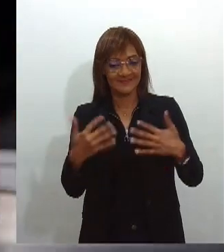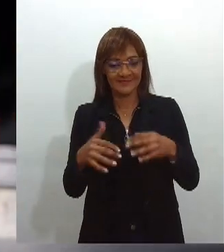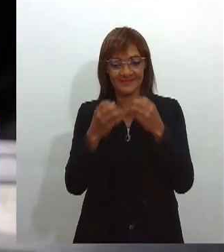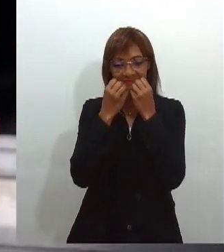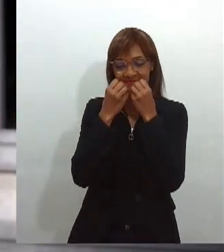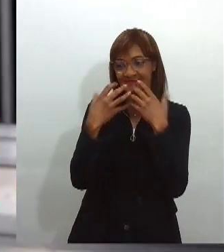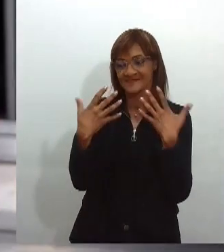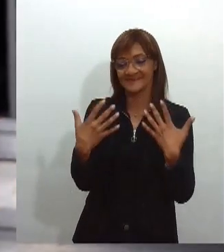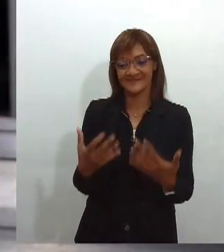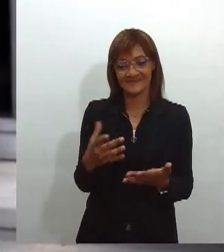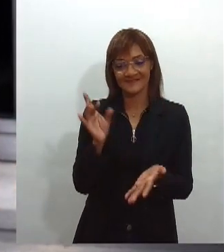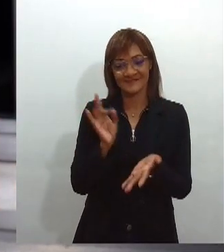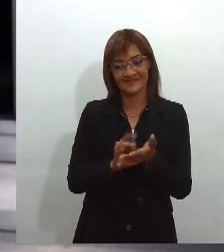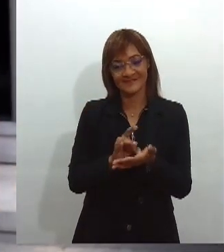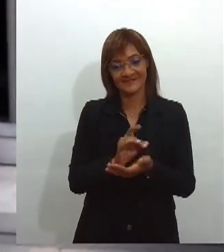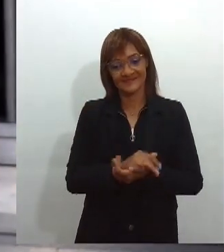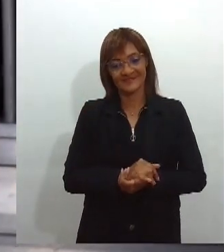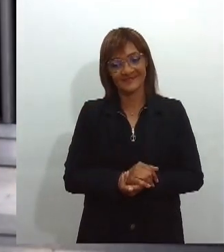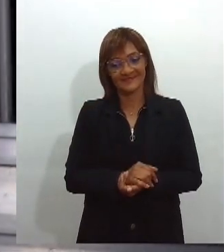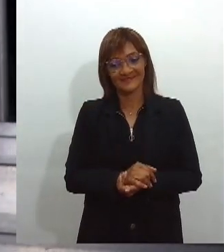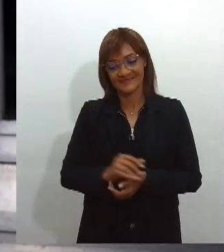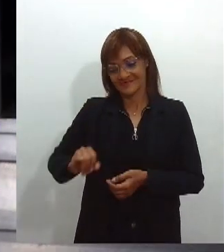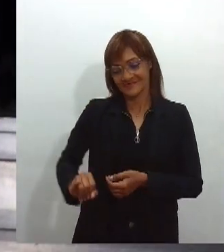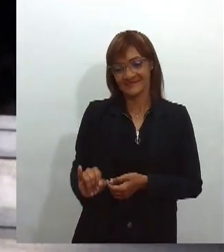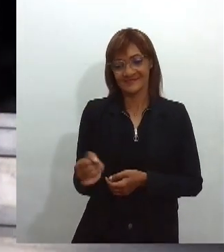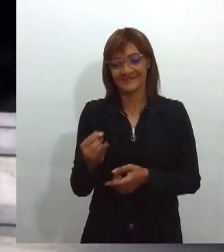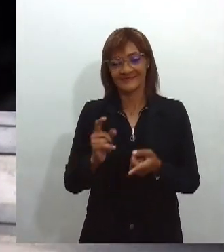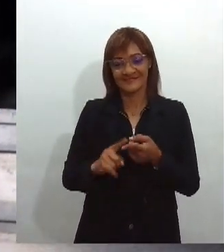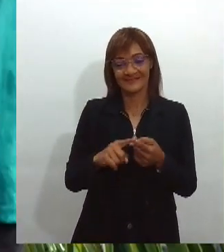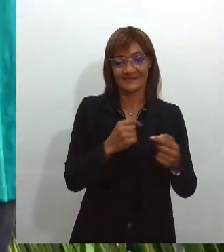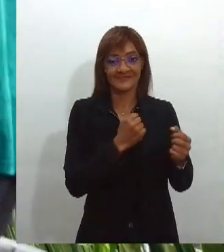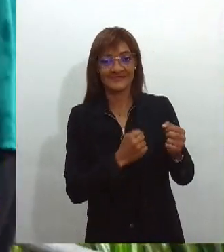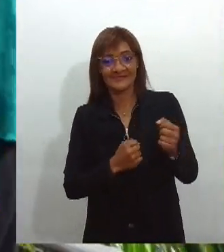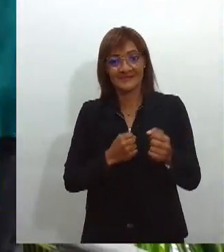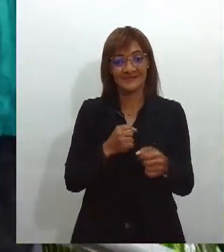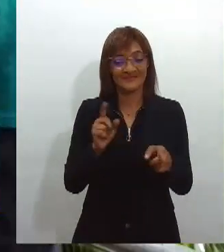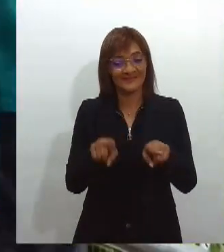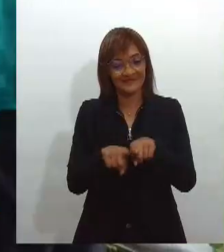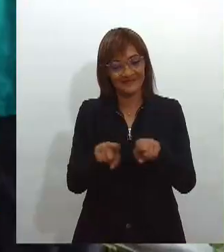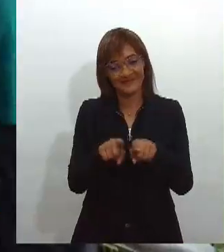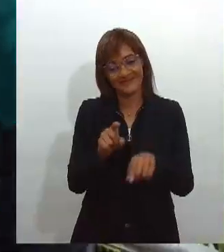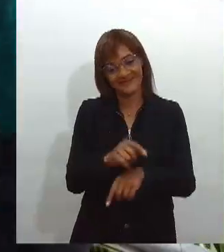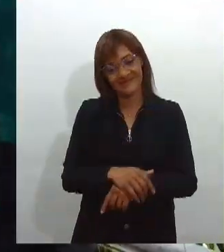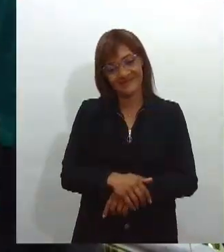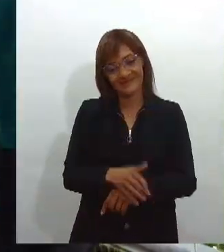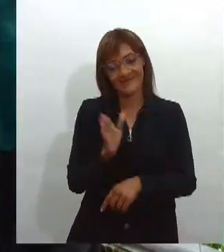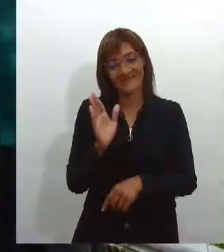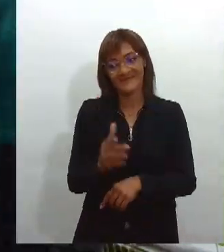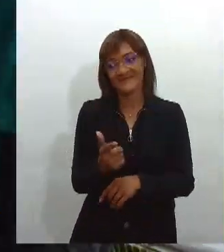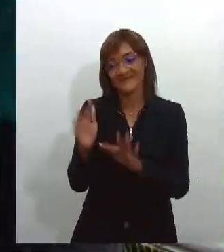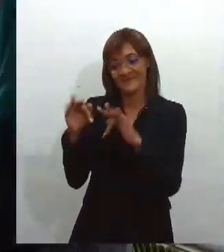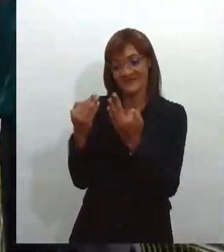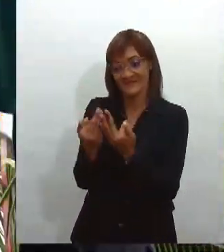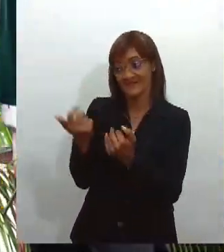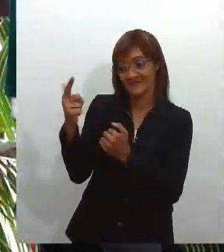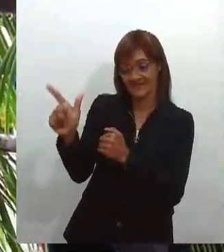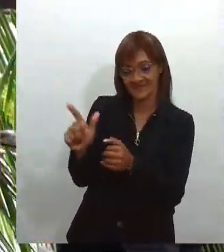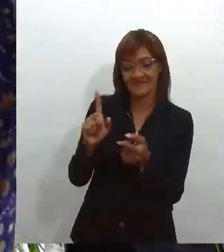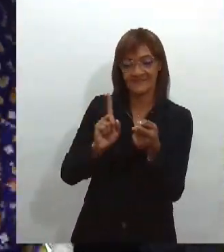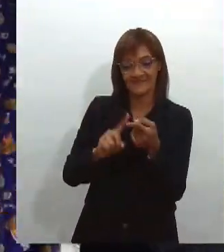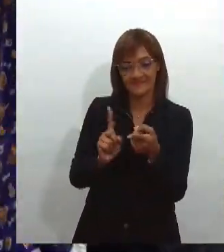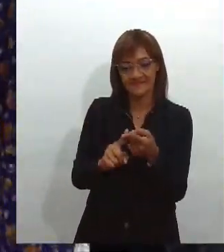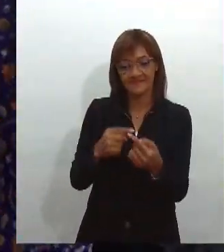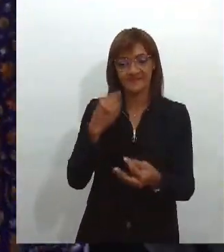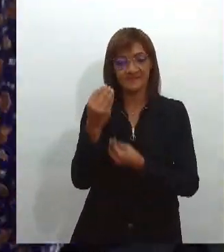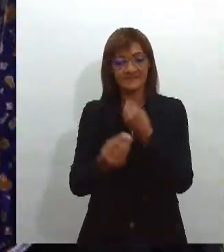mesmo. Aproveita para curtir, dançar o forrozinho e vender, né? Uma outra família também encontrou uma forma criativa de